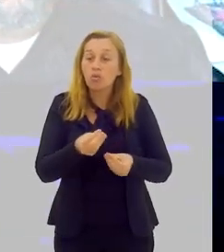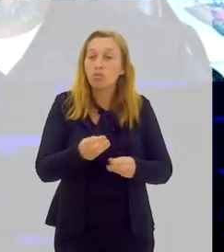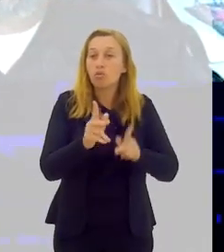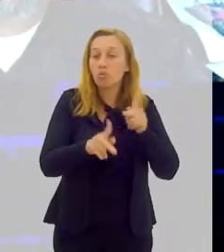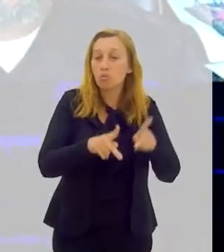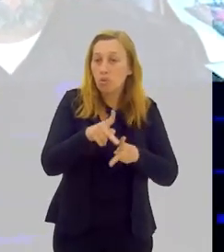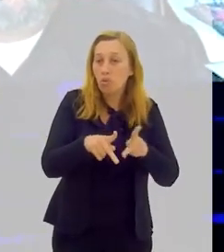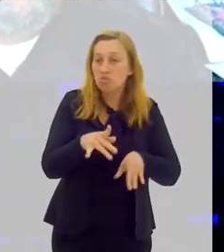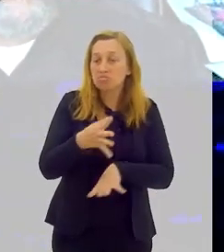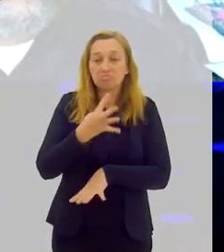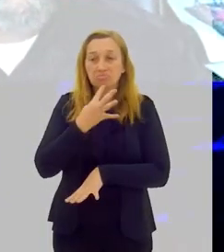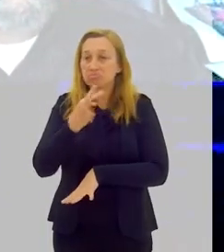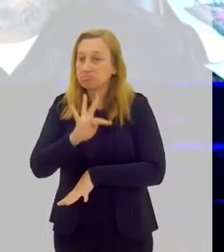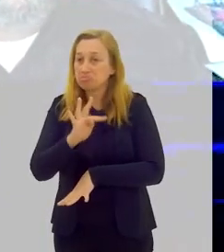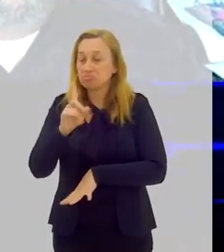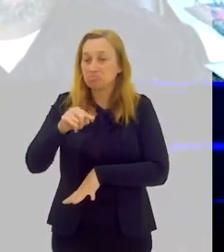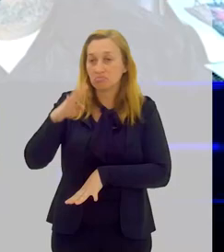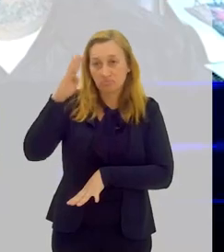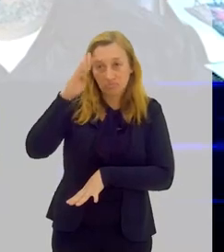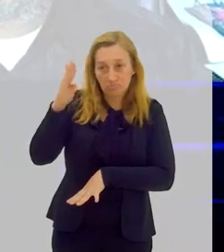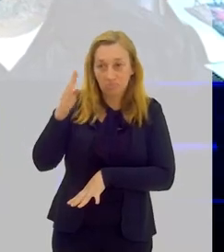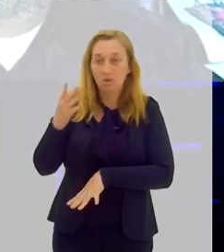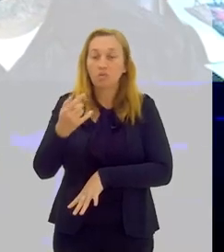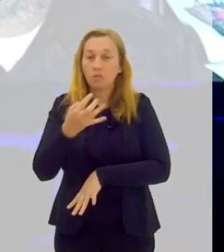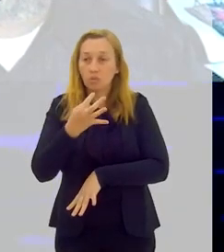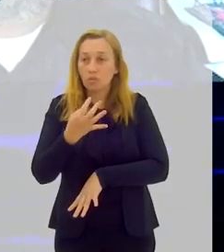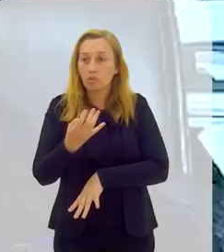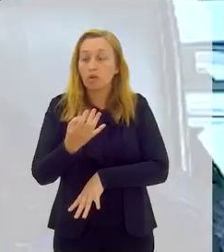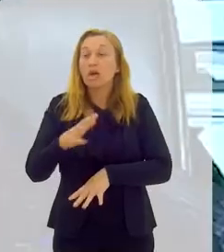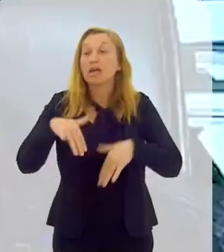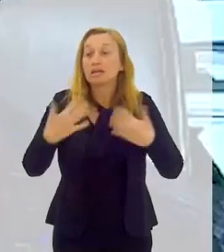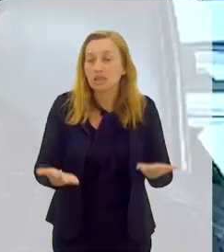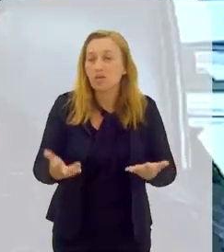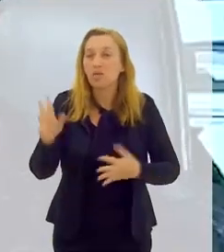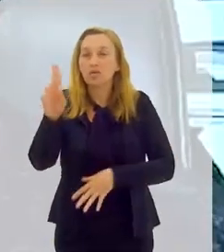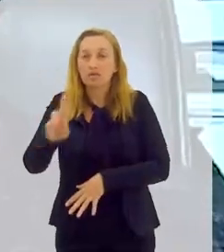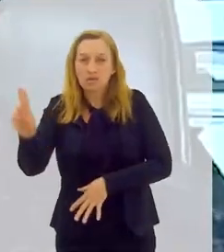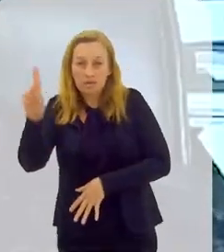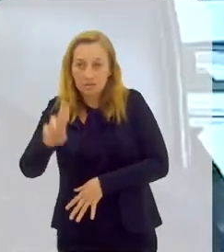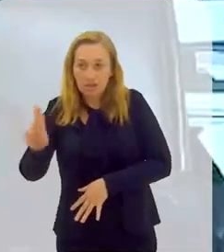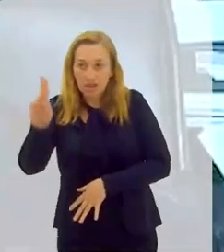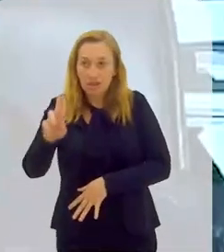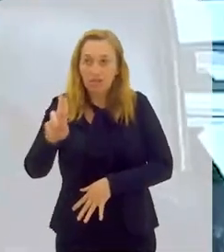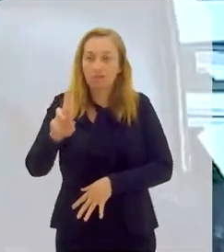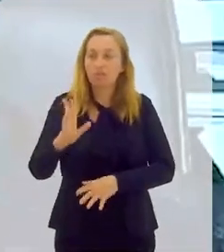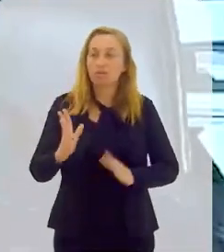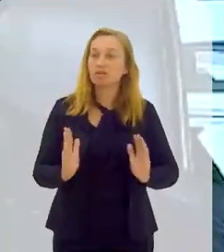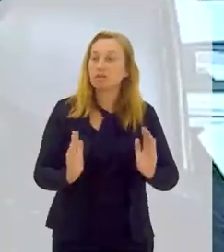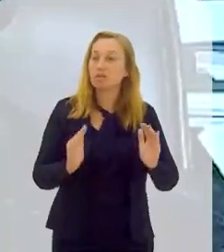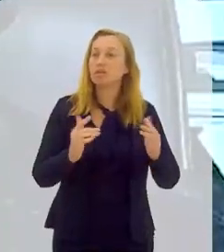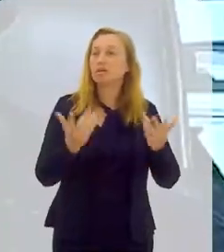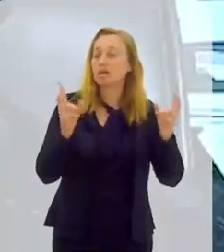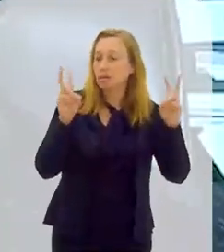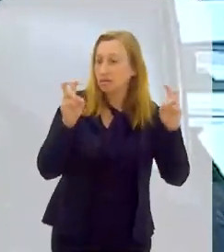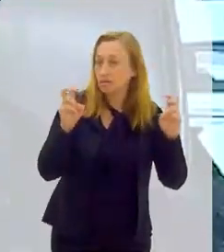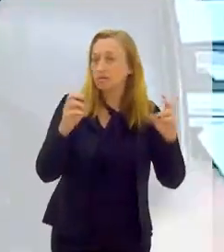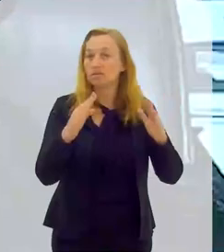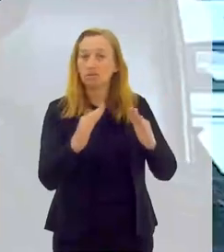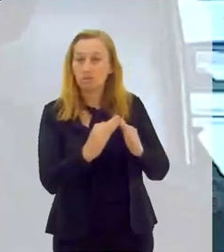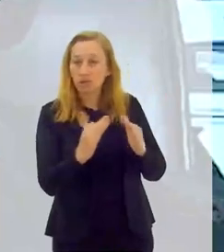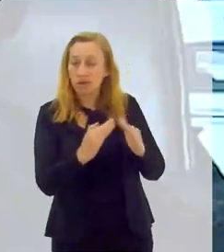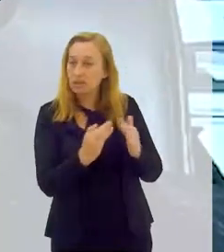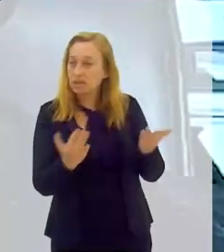população não reconhece que isso é fundamental, entendeu? Então, a UENF, dentro da parte da educação, está claro, ou seja, oferecendo